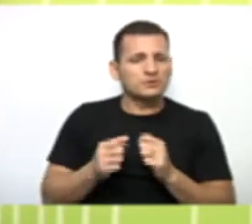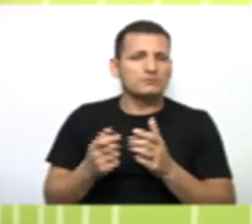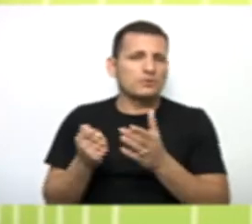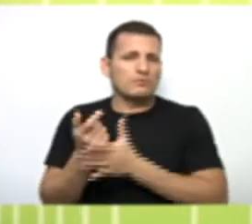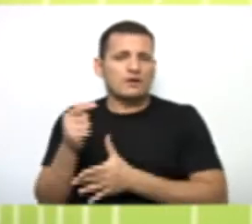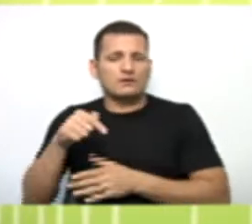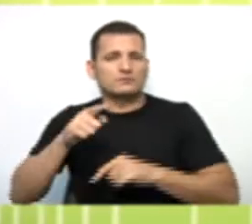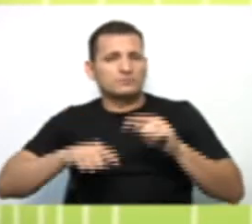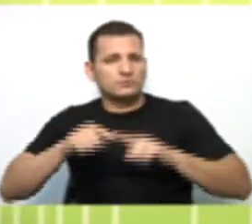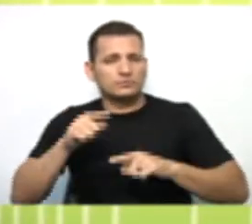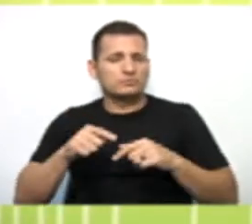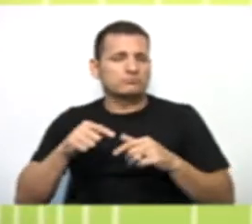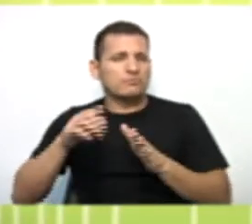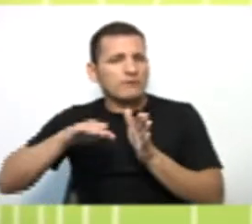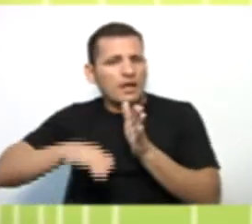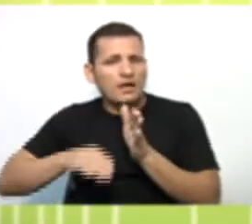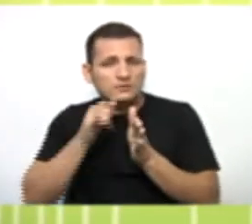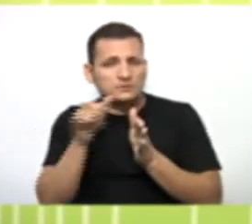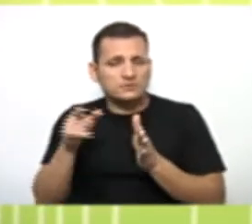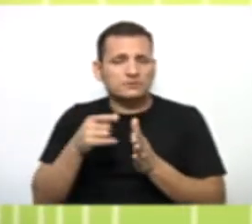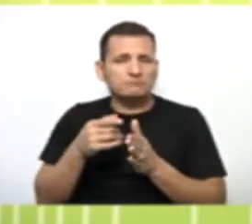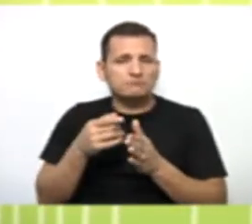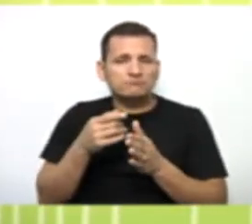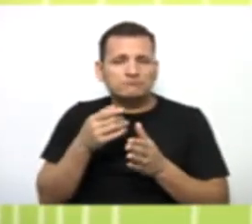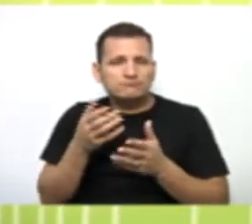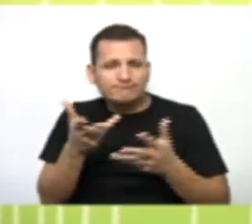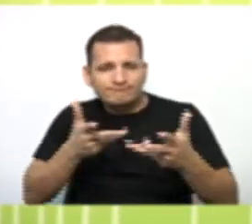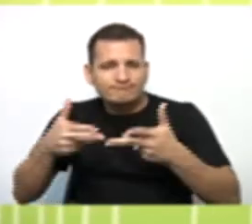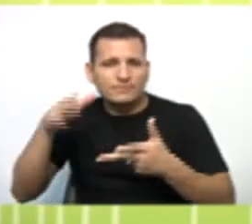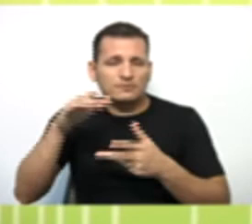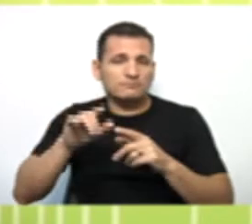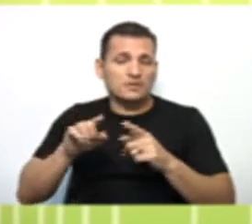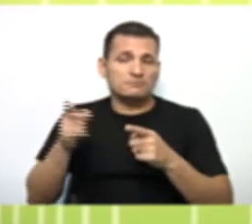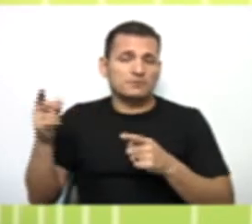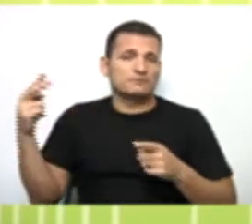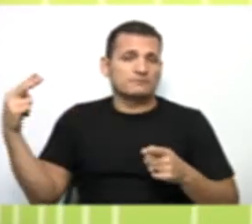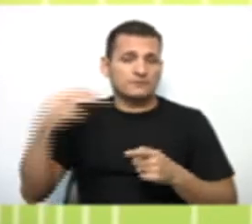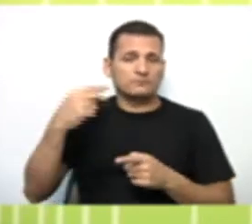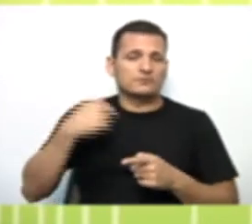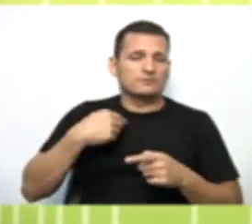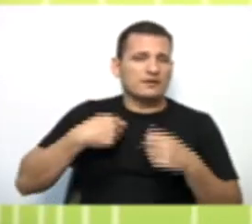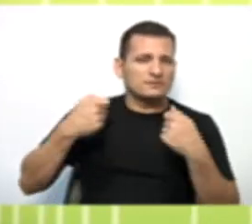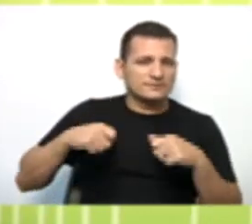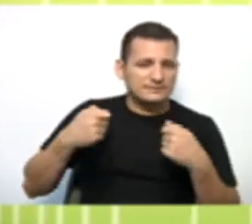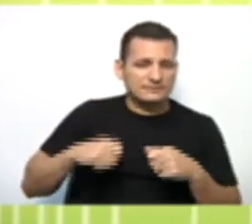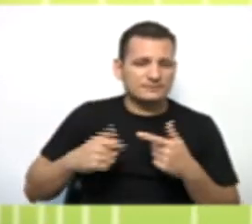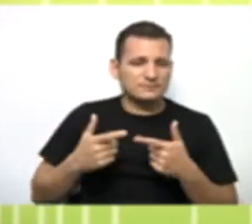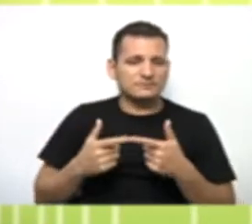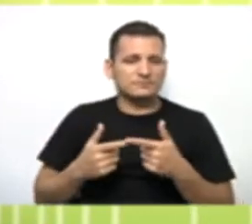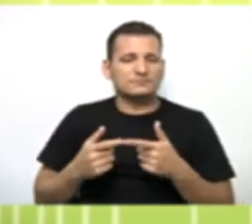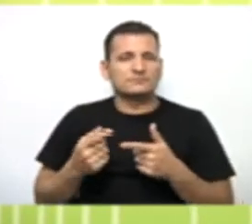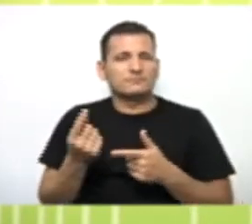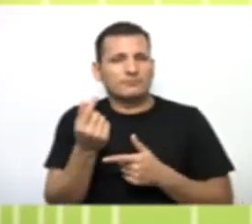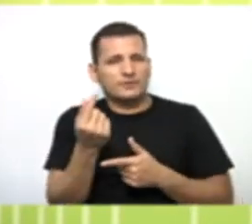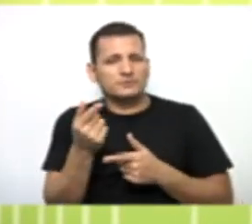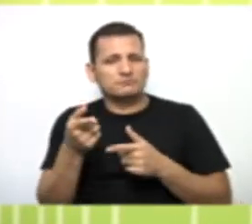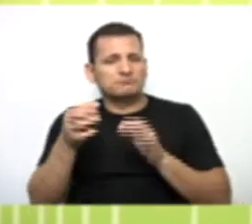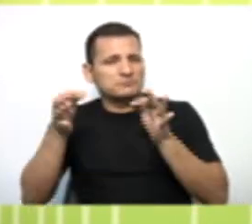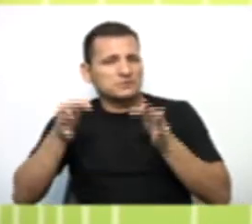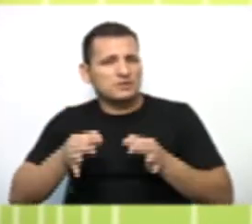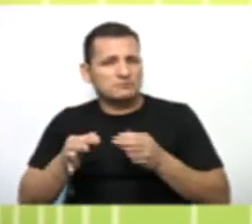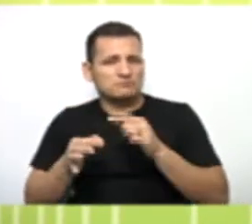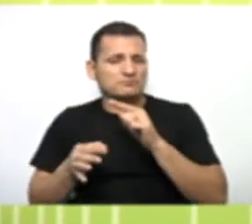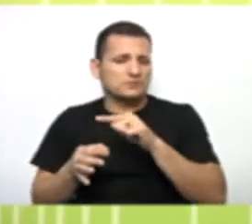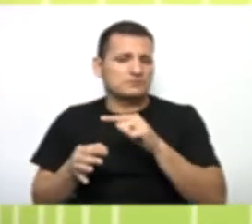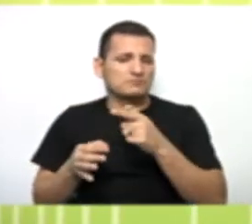comprar esse produto até mais barato, se ele argumentasse mais, mas ele viu que eu estava realmente necessitando e o preço estava justo e ele foi